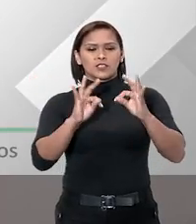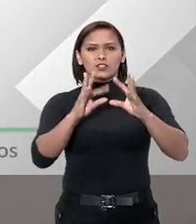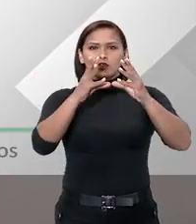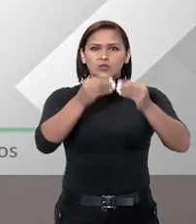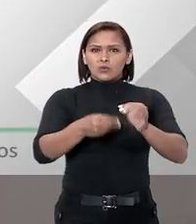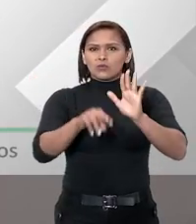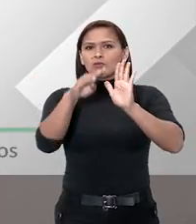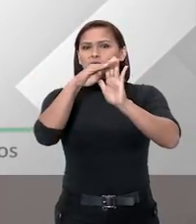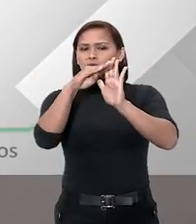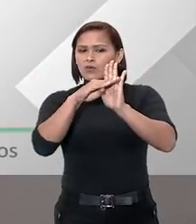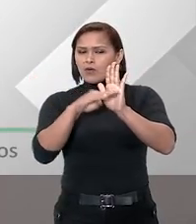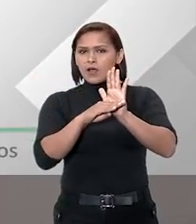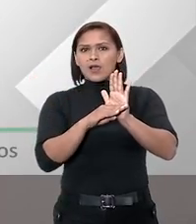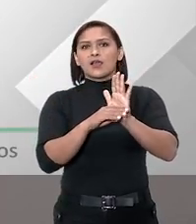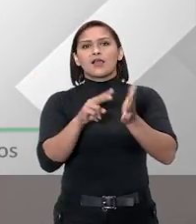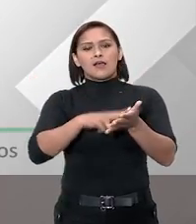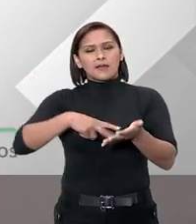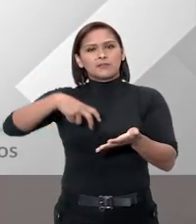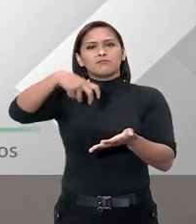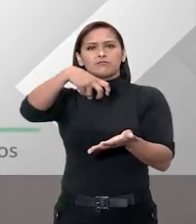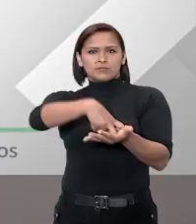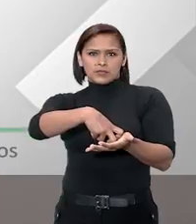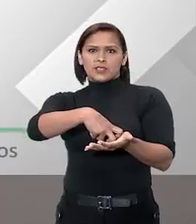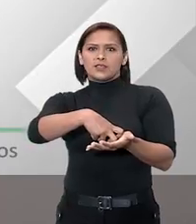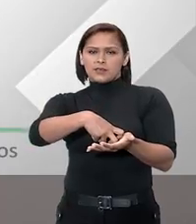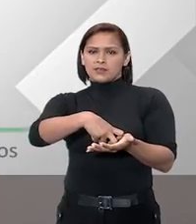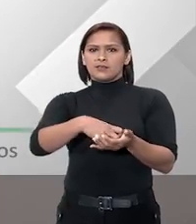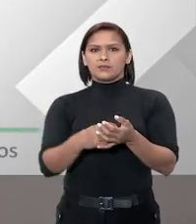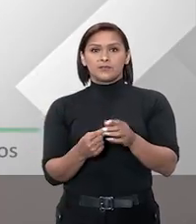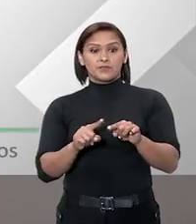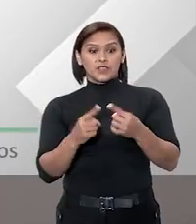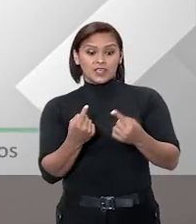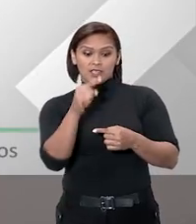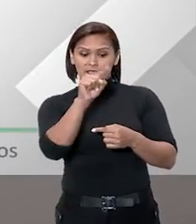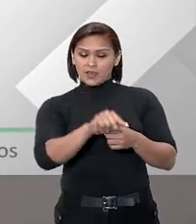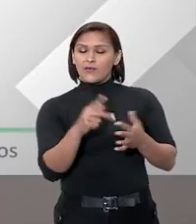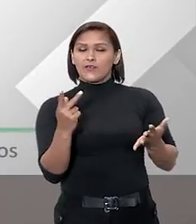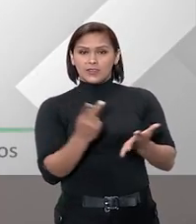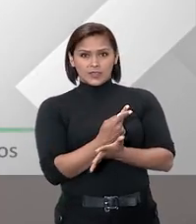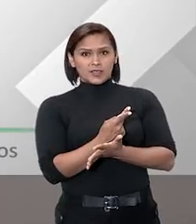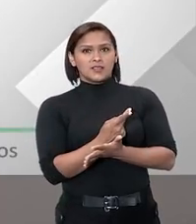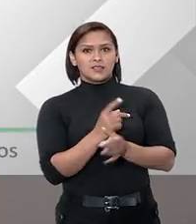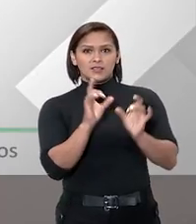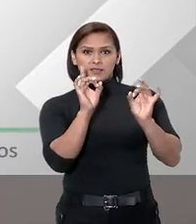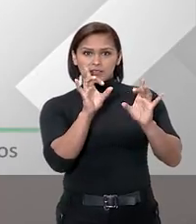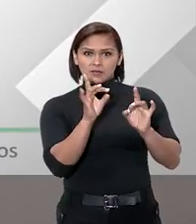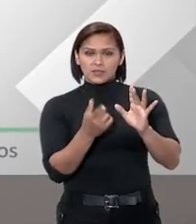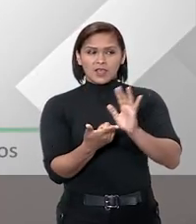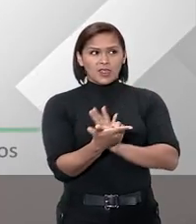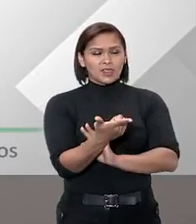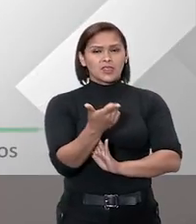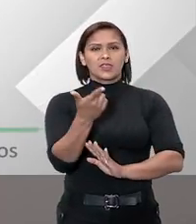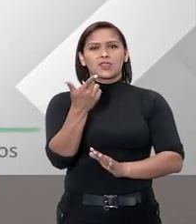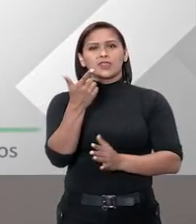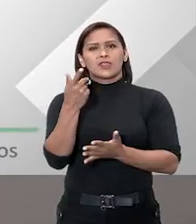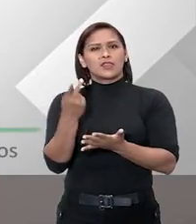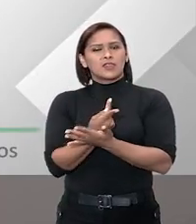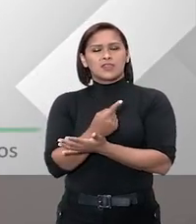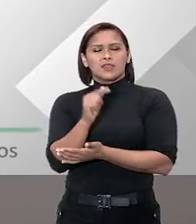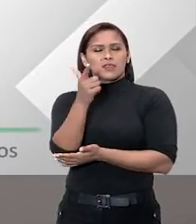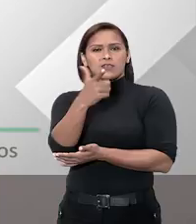seu normativo, sob pena de aplicações de sanção. Então, neste caso, caso não haja